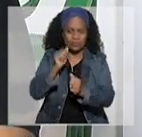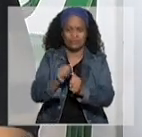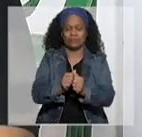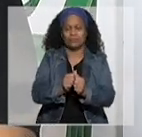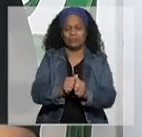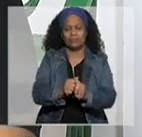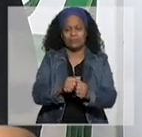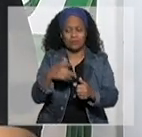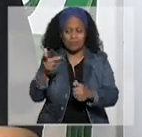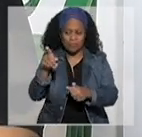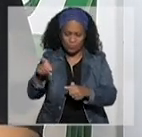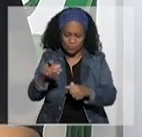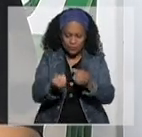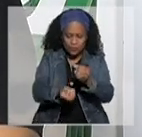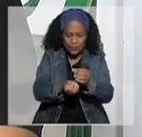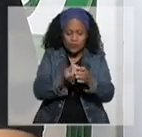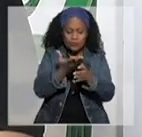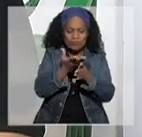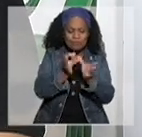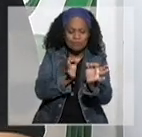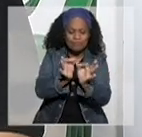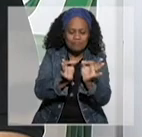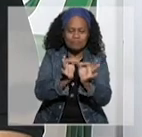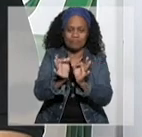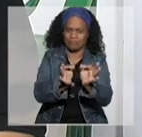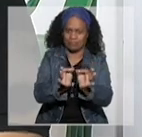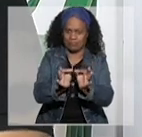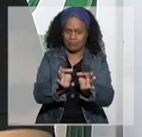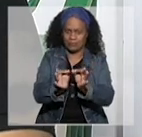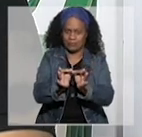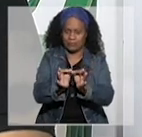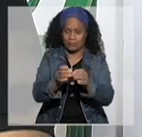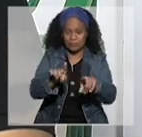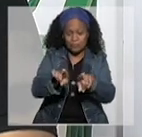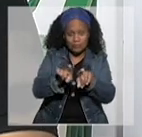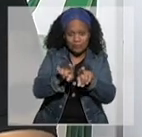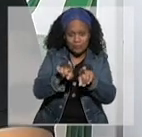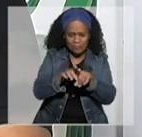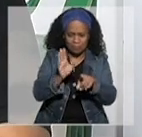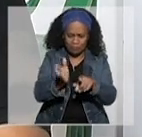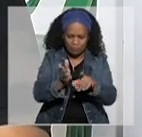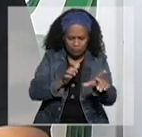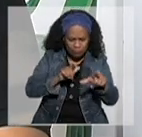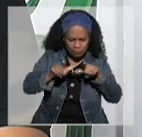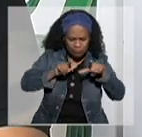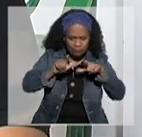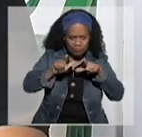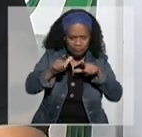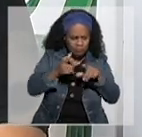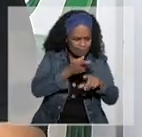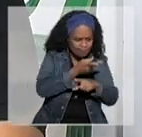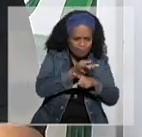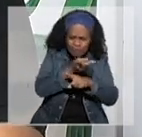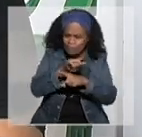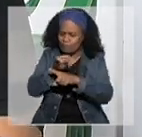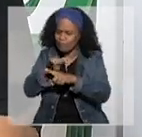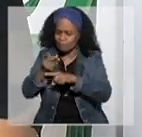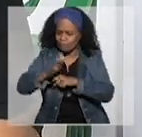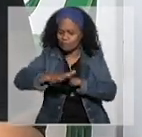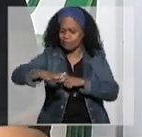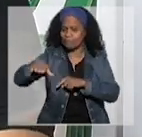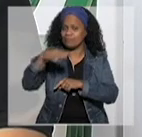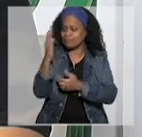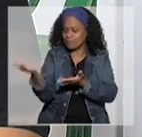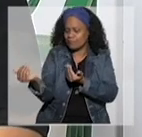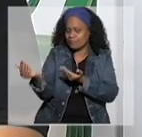Val Martins. Eles foram idealizadores desse projeto Som Mais Eu e que veio já trabalhando nessa busca de